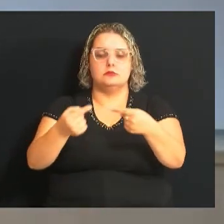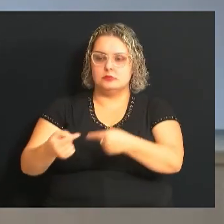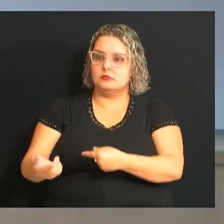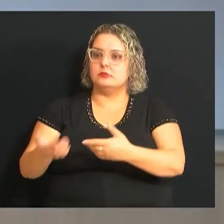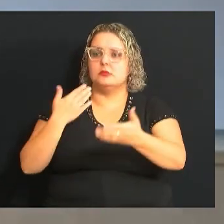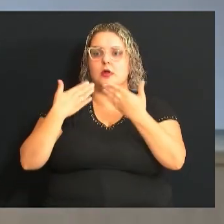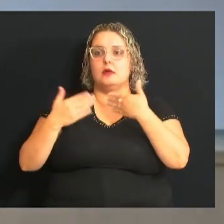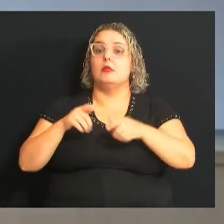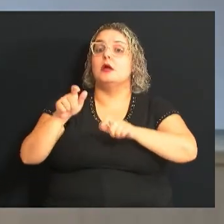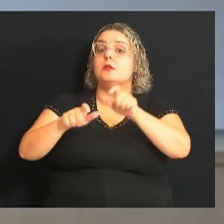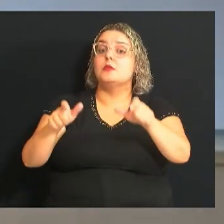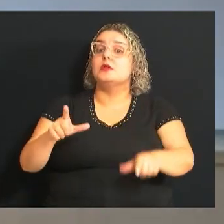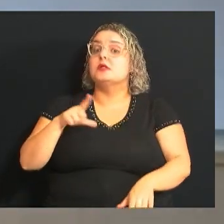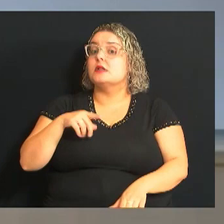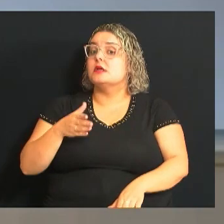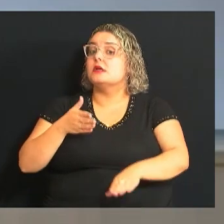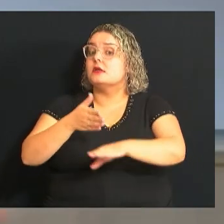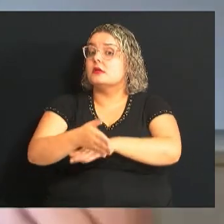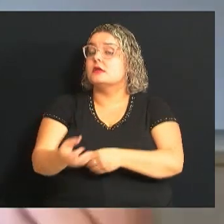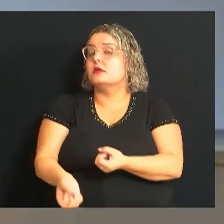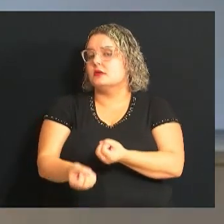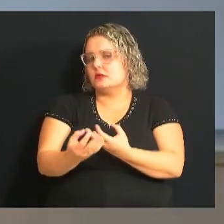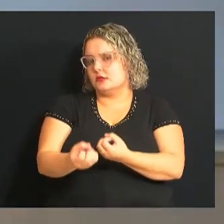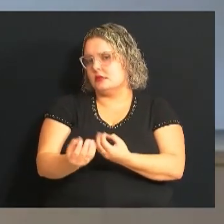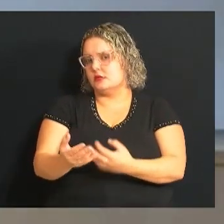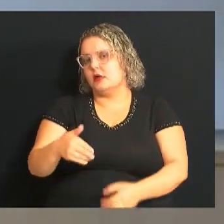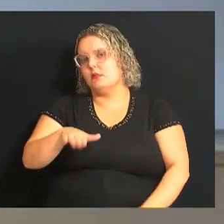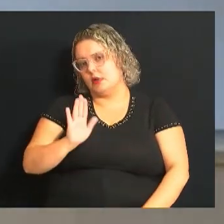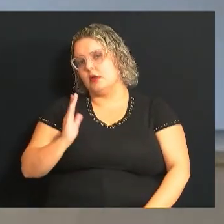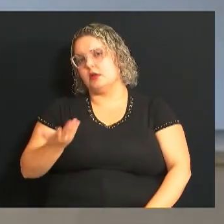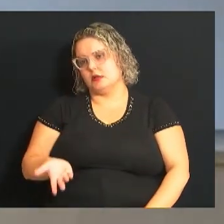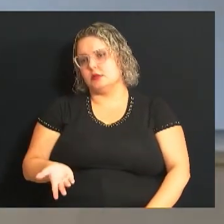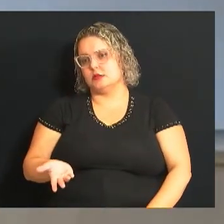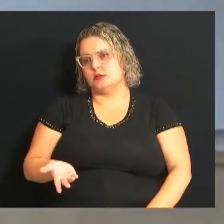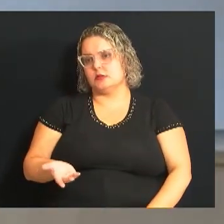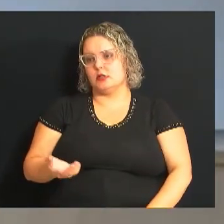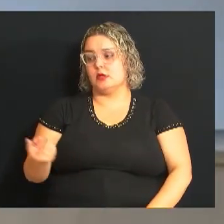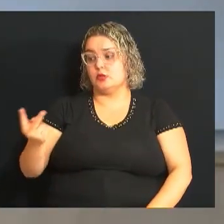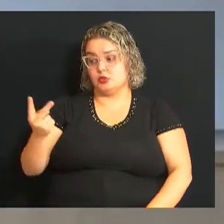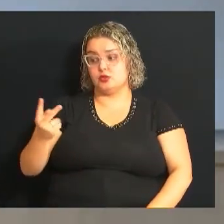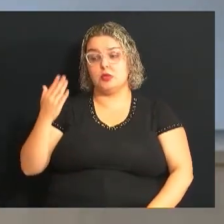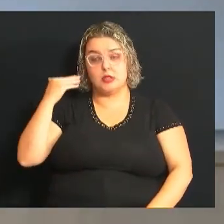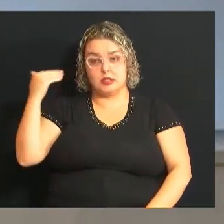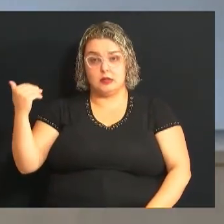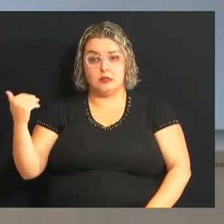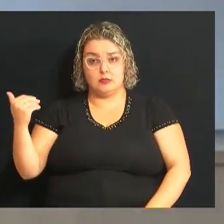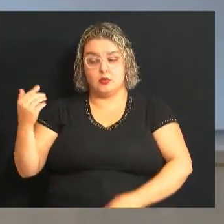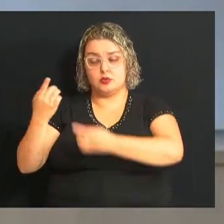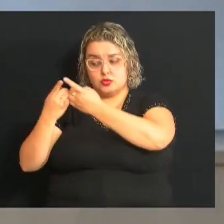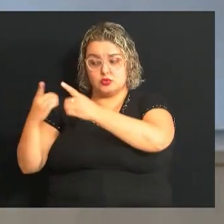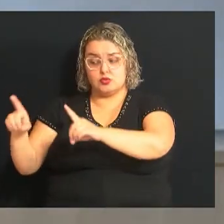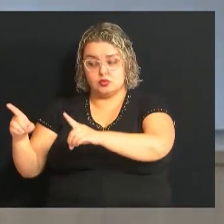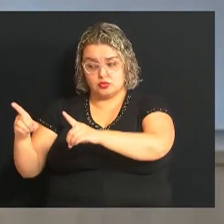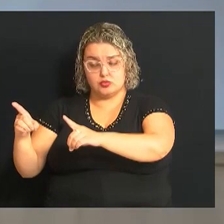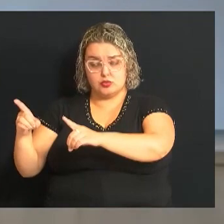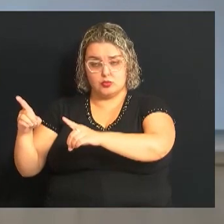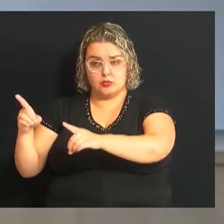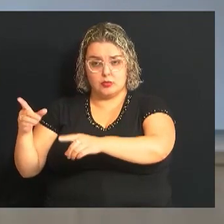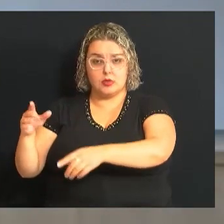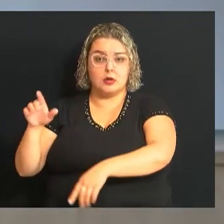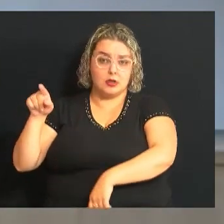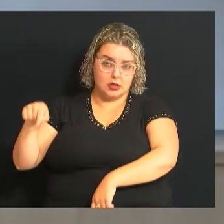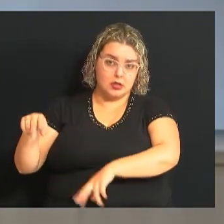têm acesso a mais informações a partir de um caso concreto de um casal famoso. Então, esse é o aspecto positivo, mas